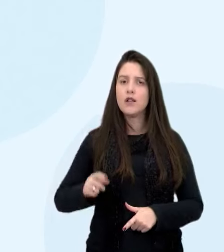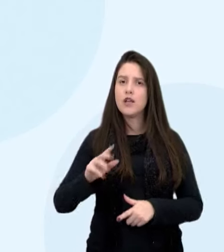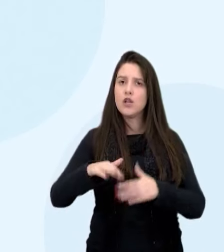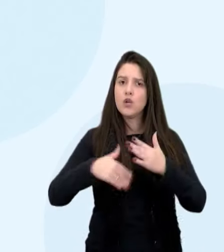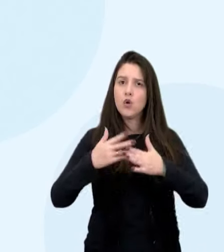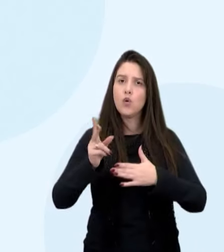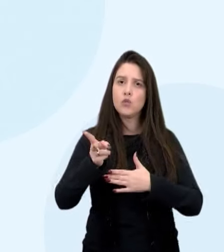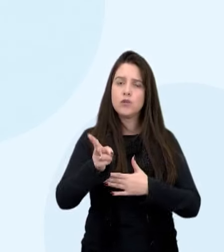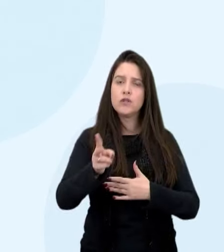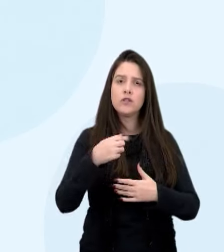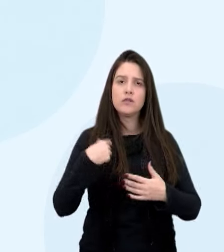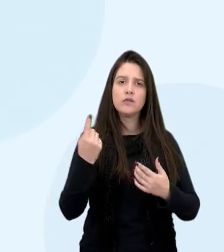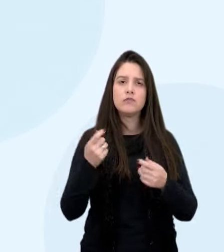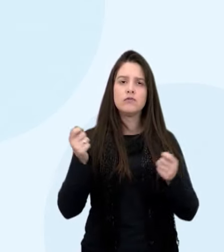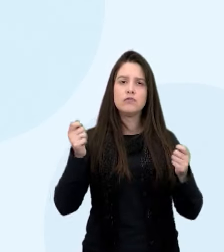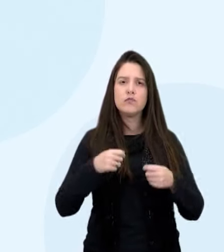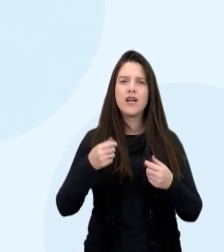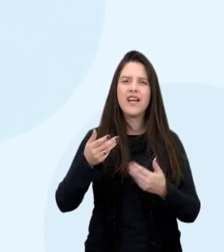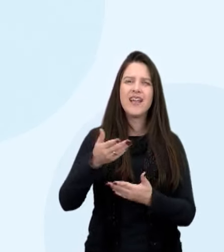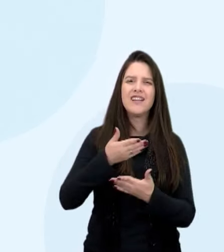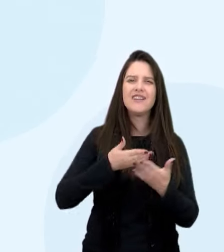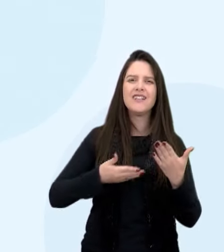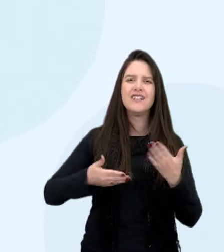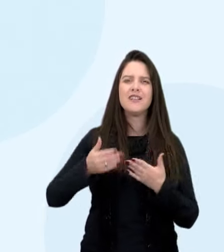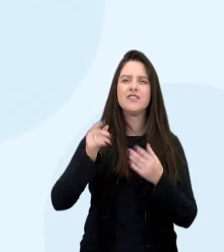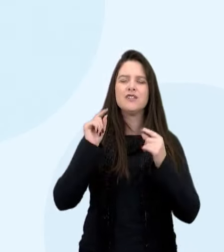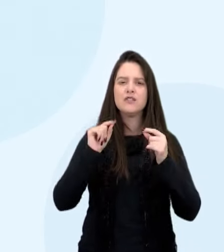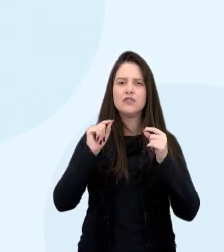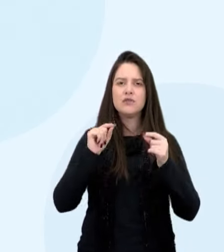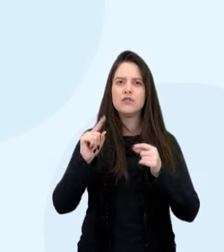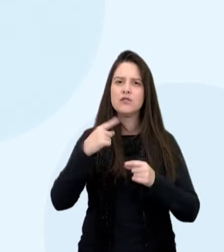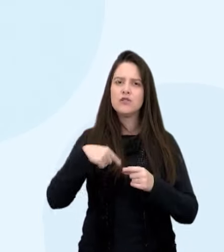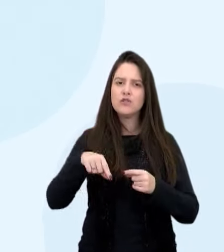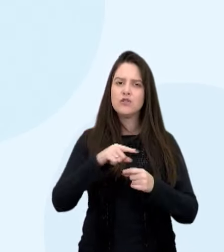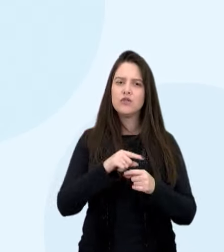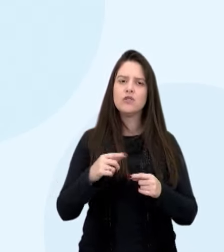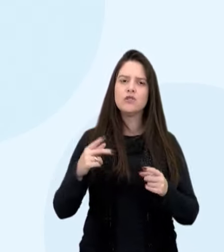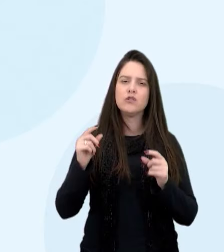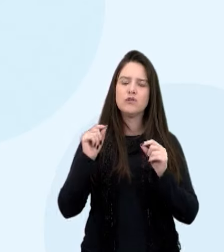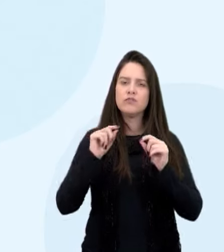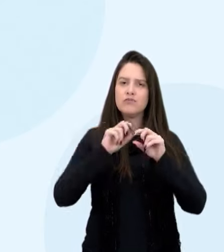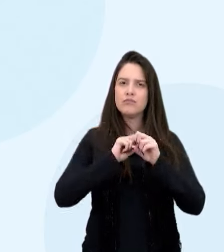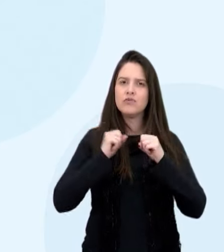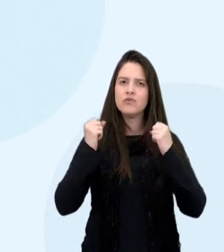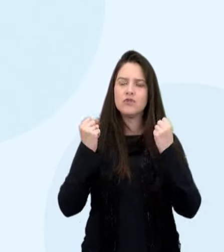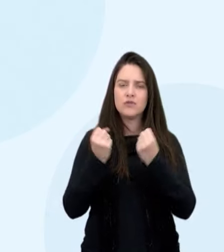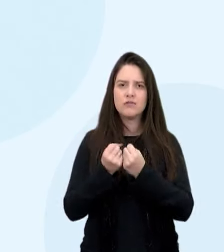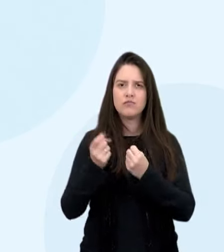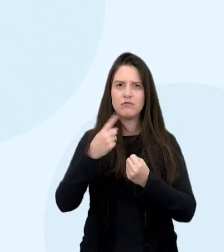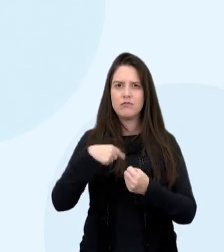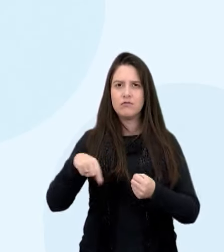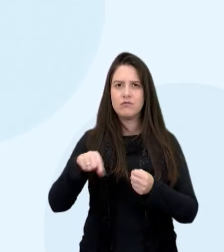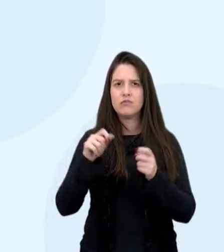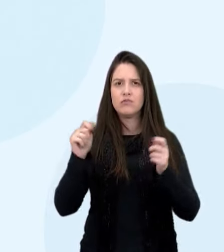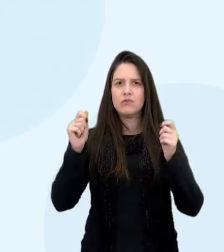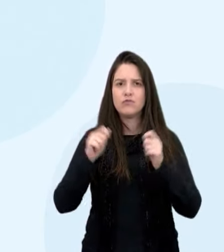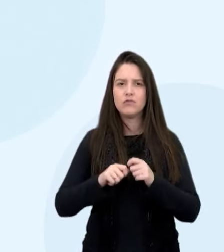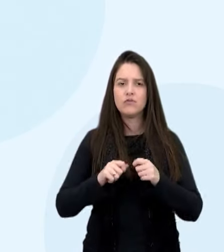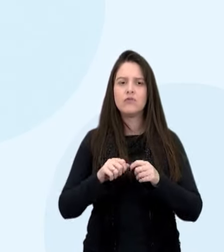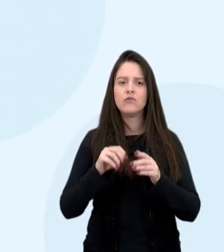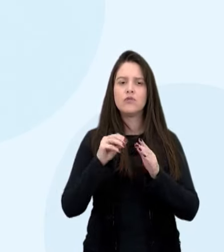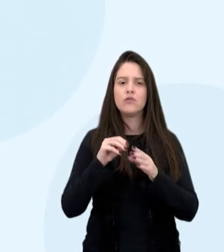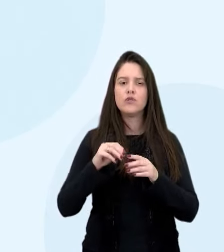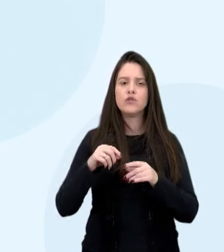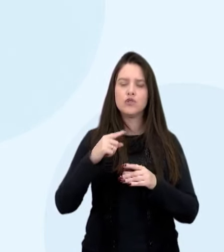consequência disso, a gente vai ter a liberação aqui, olha, do nosso sistema digestório, né? Então tá aqui o nosso sistema digestório.